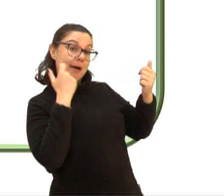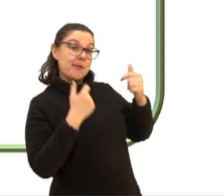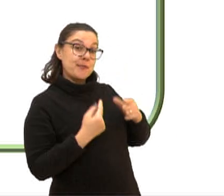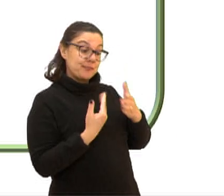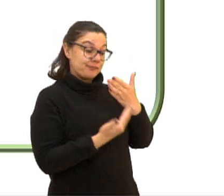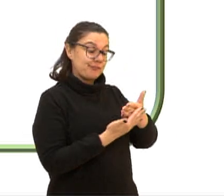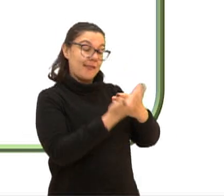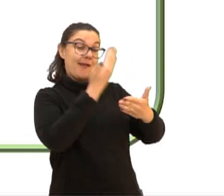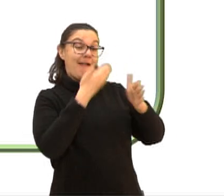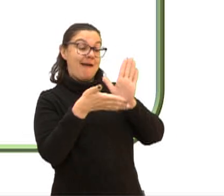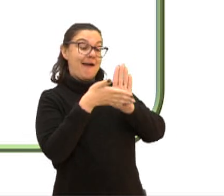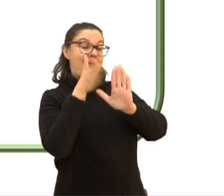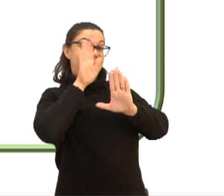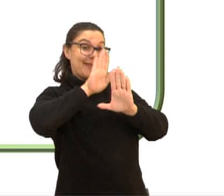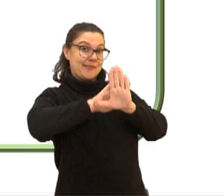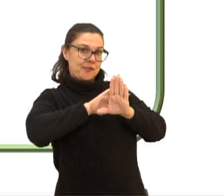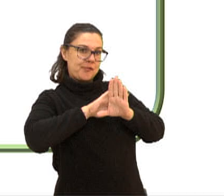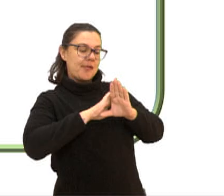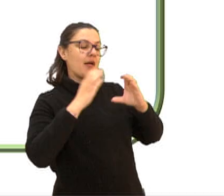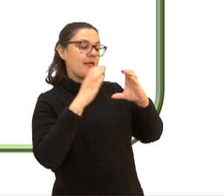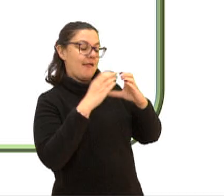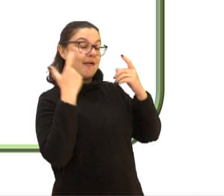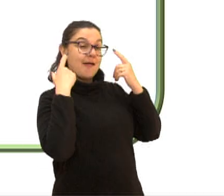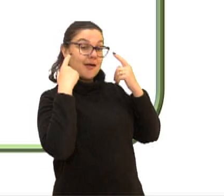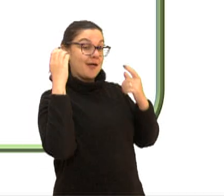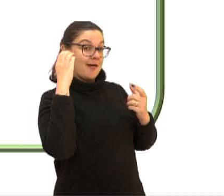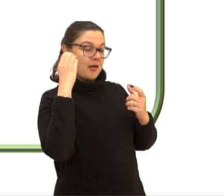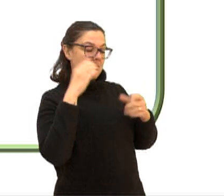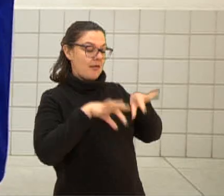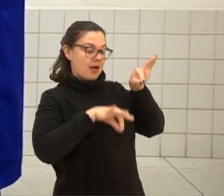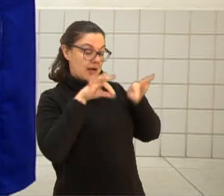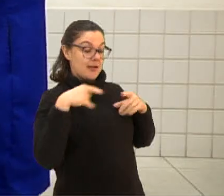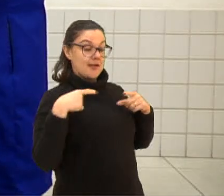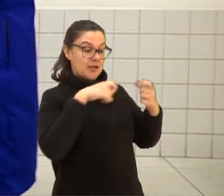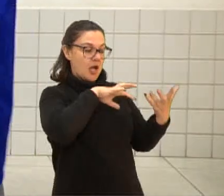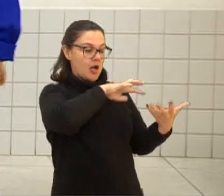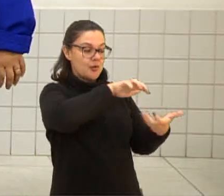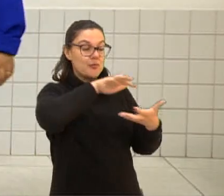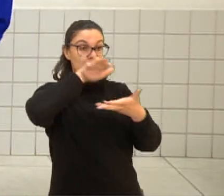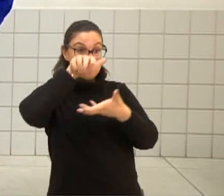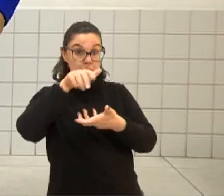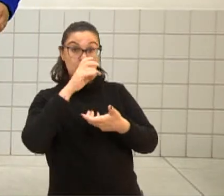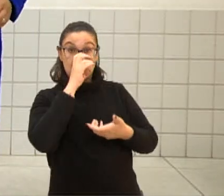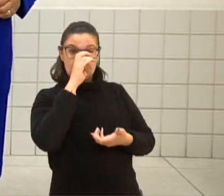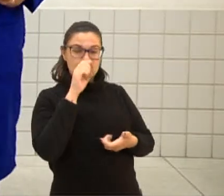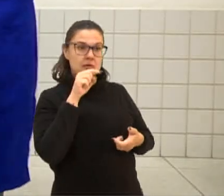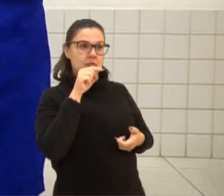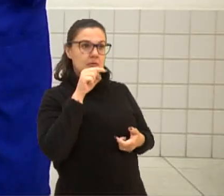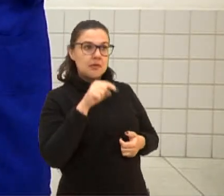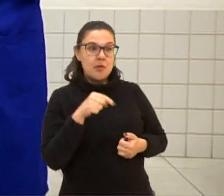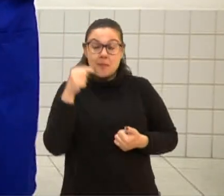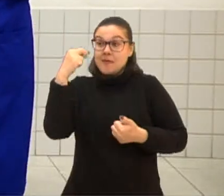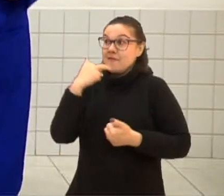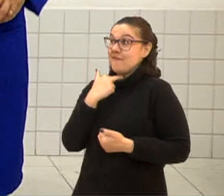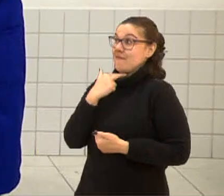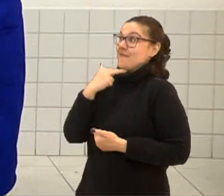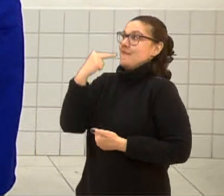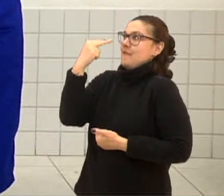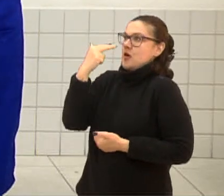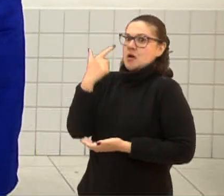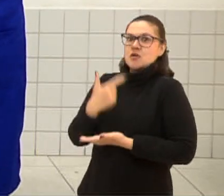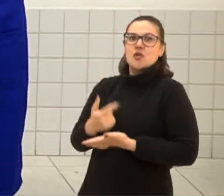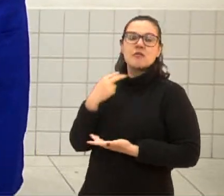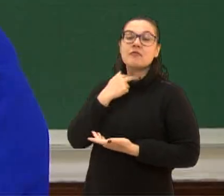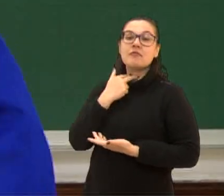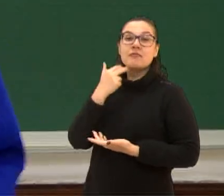todos os efeitos sonoros deste programa da Guerra dos Mundos. E é legal aqui, ó, que por mais que ele trabalhe a questão vocal, né, tá só